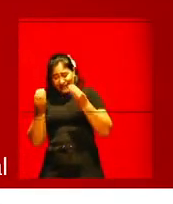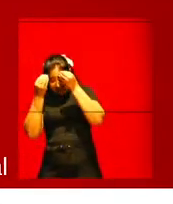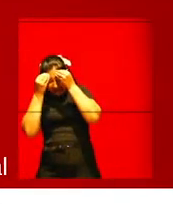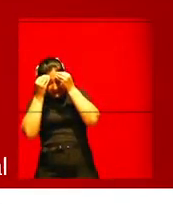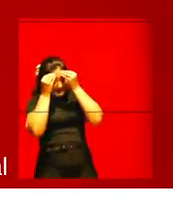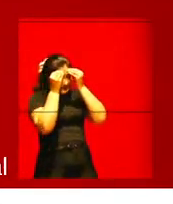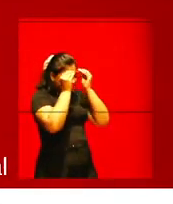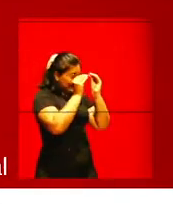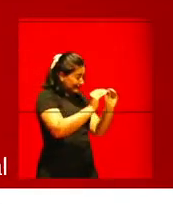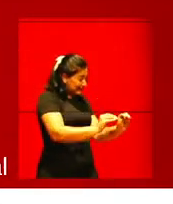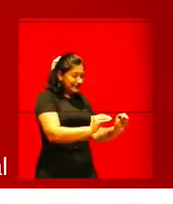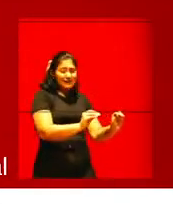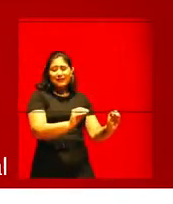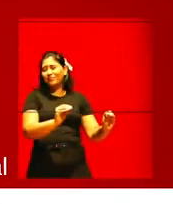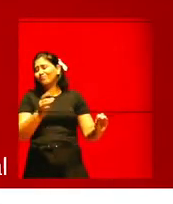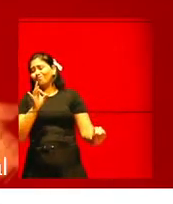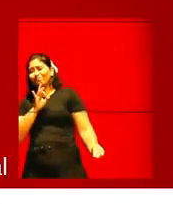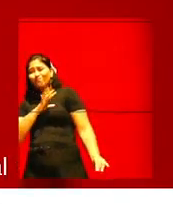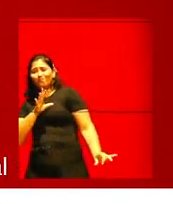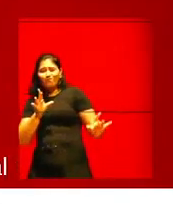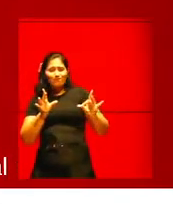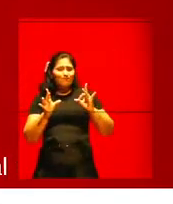Respira fundo.